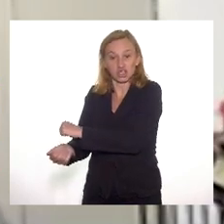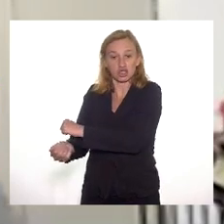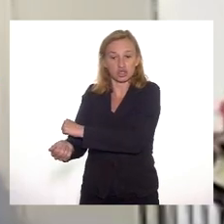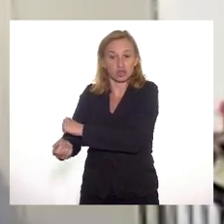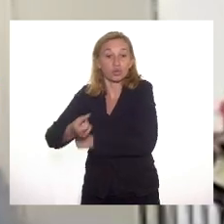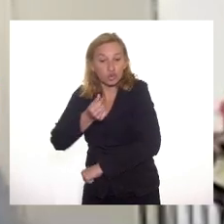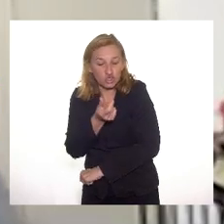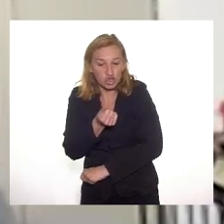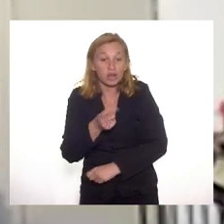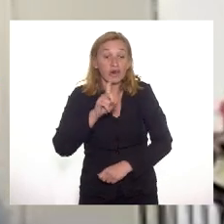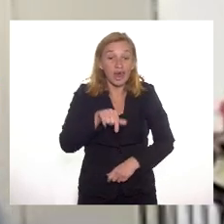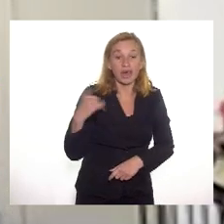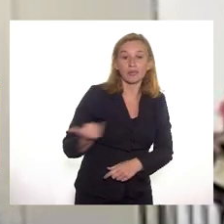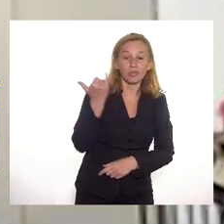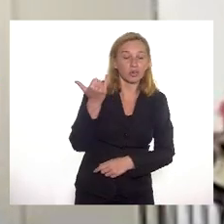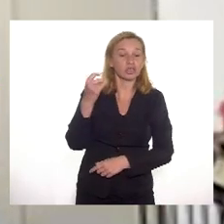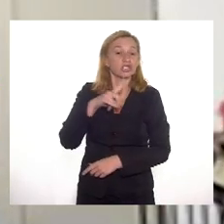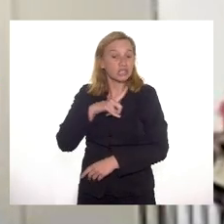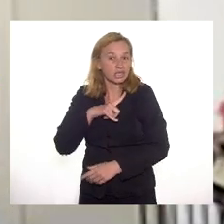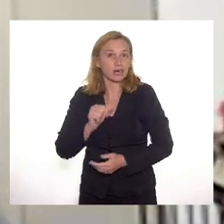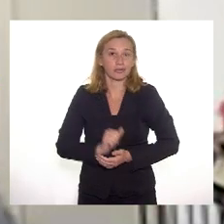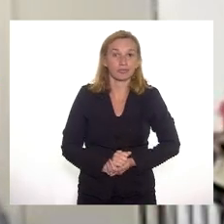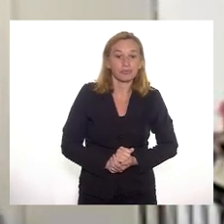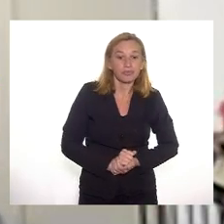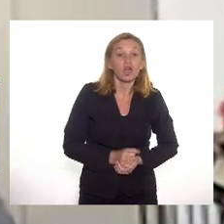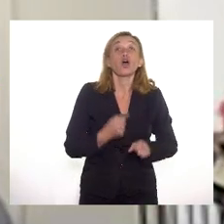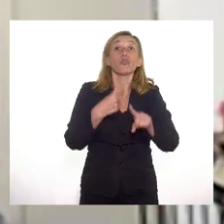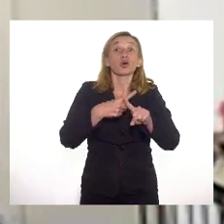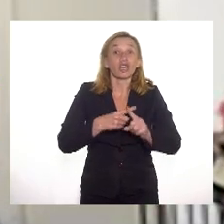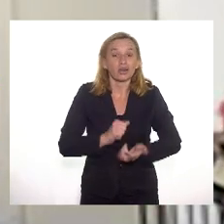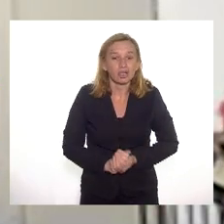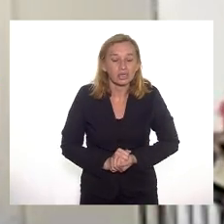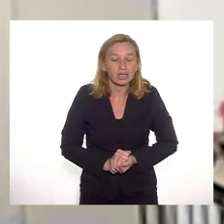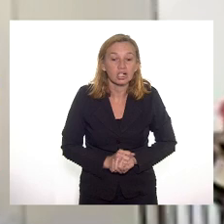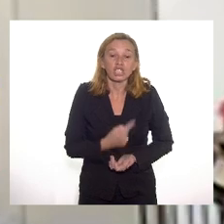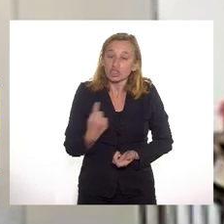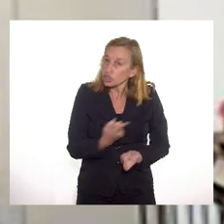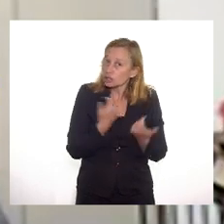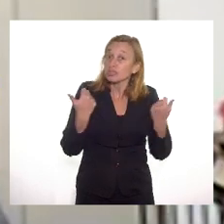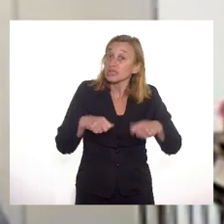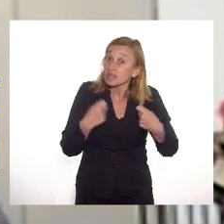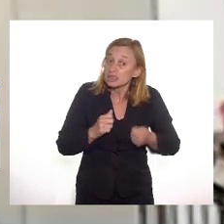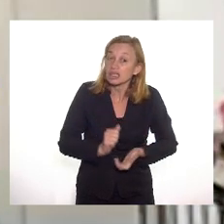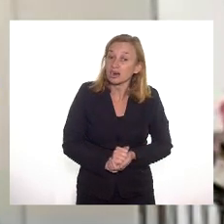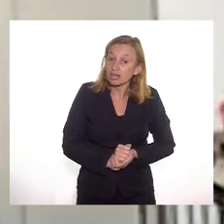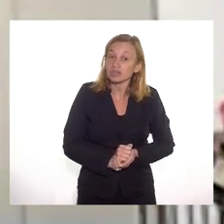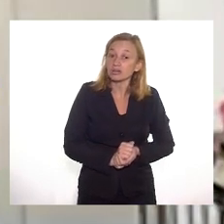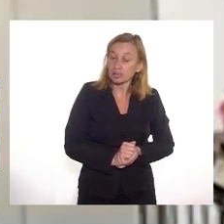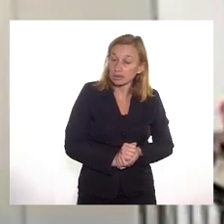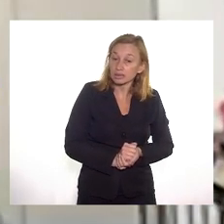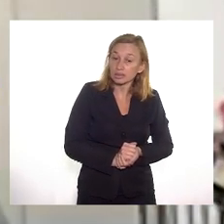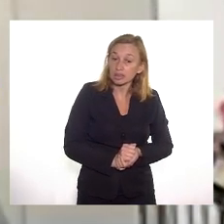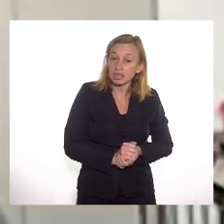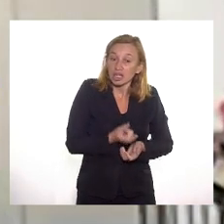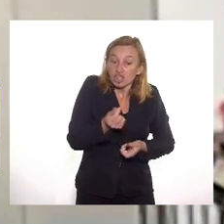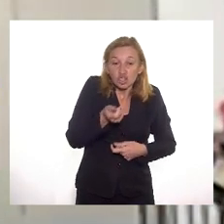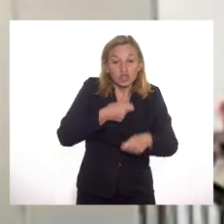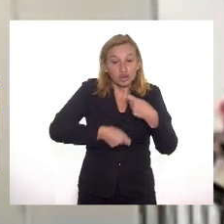gente ter uma perspectiva de investimento. Por quê? Porque a gente precisa dinamizar a